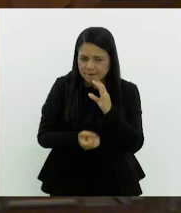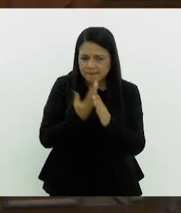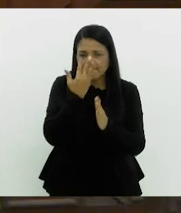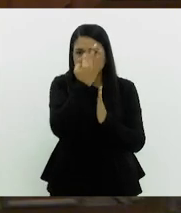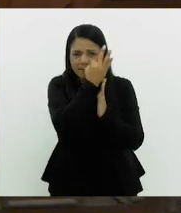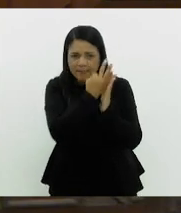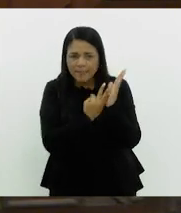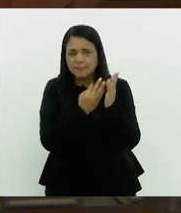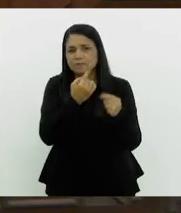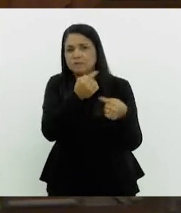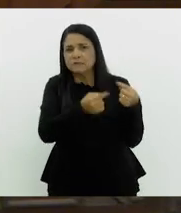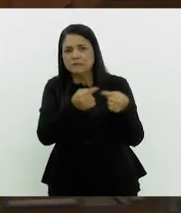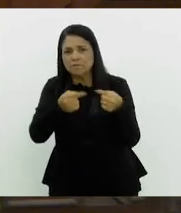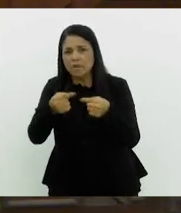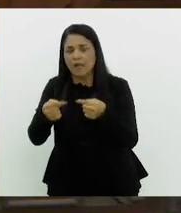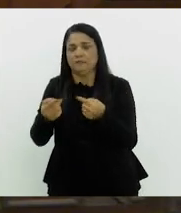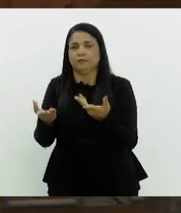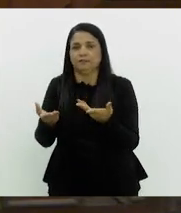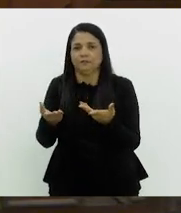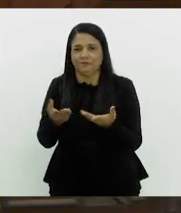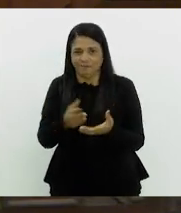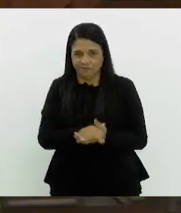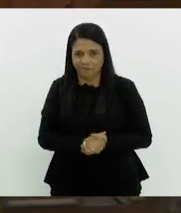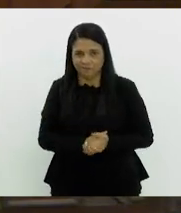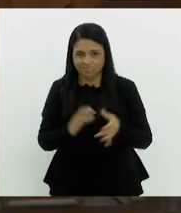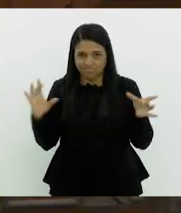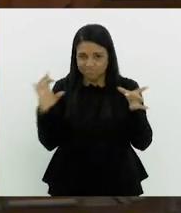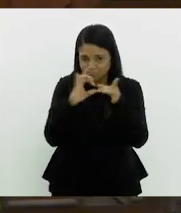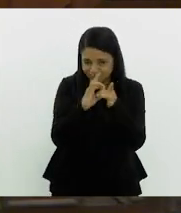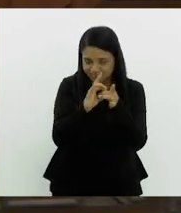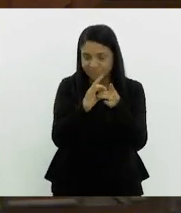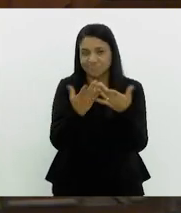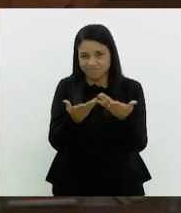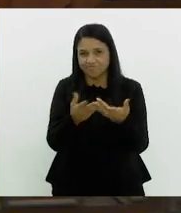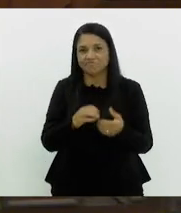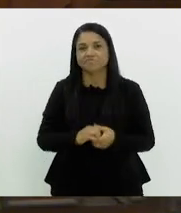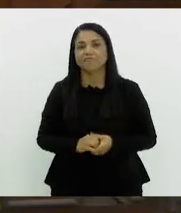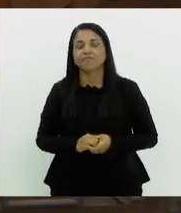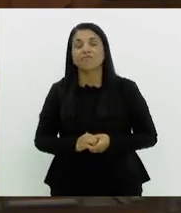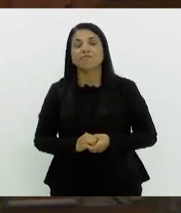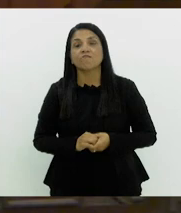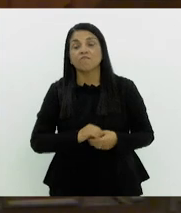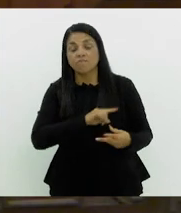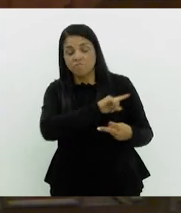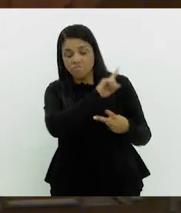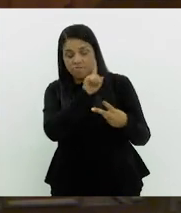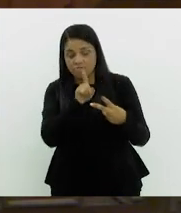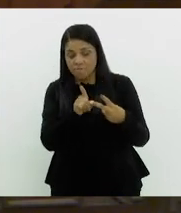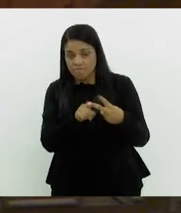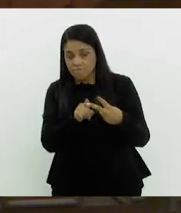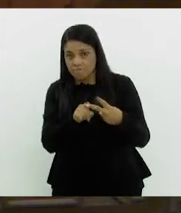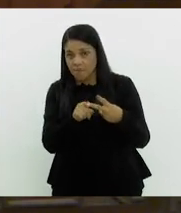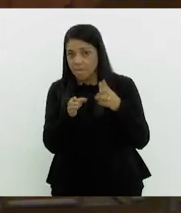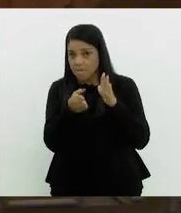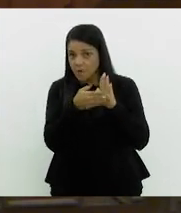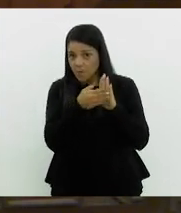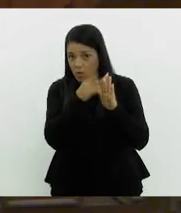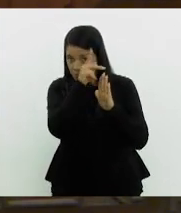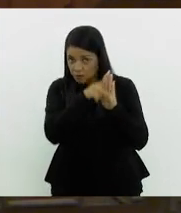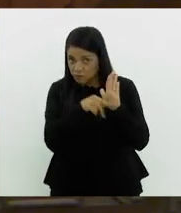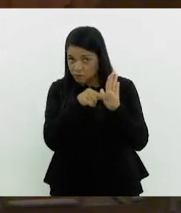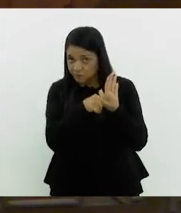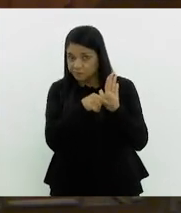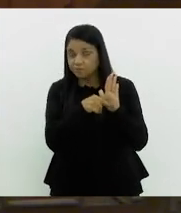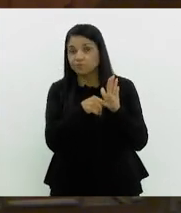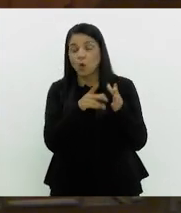debate e criar sinergia. E o segundo, nossa segunda proposta, deputado Amorim, é criar um